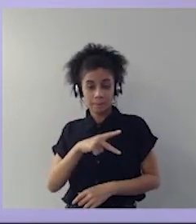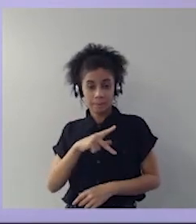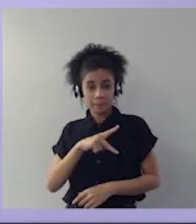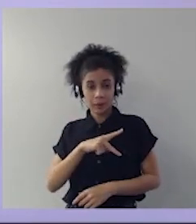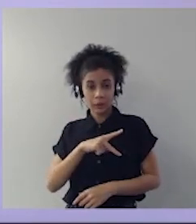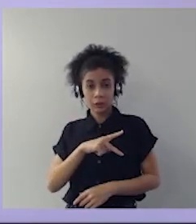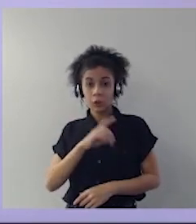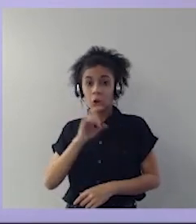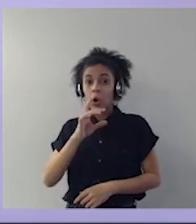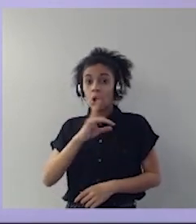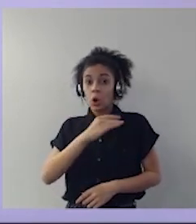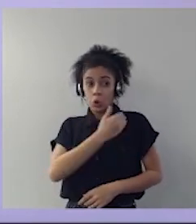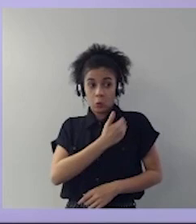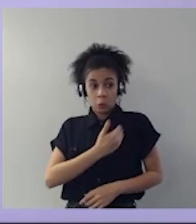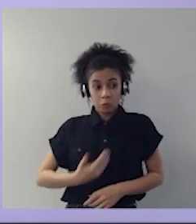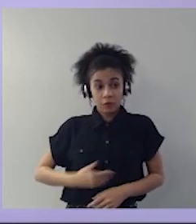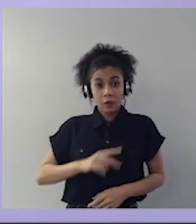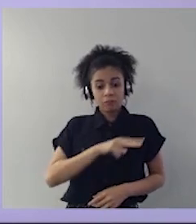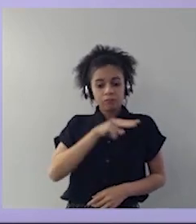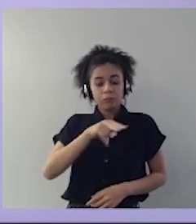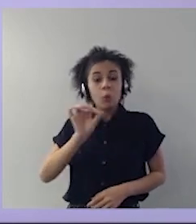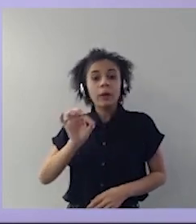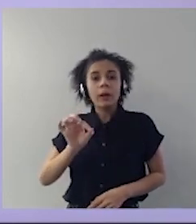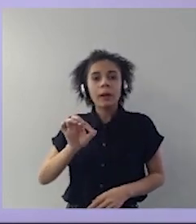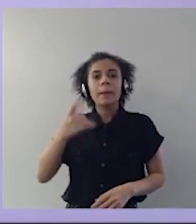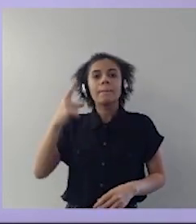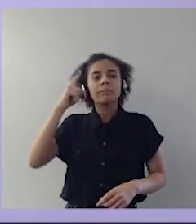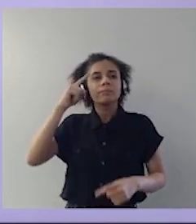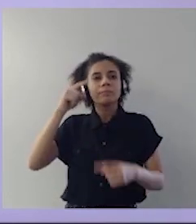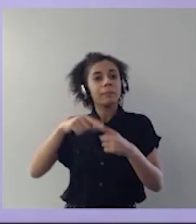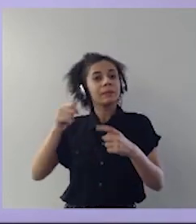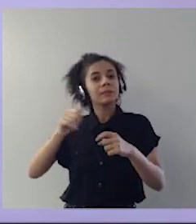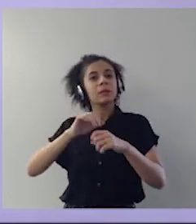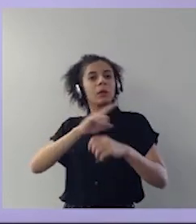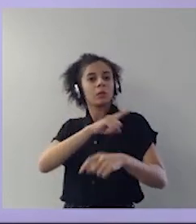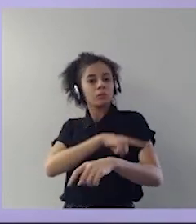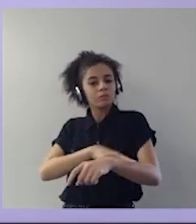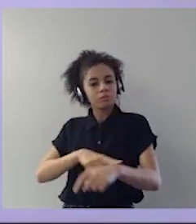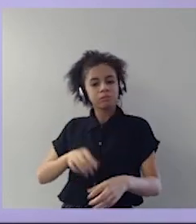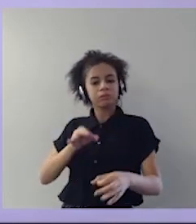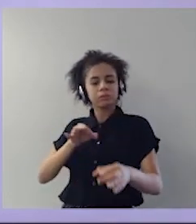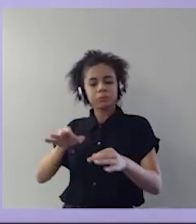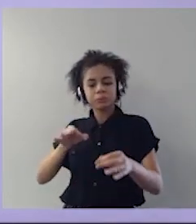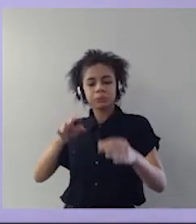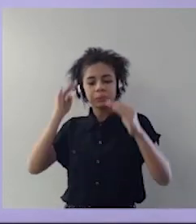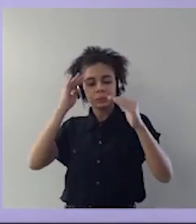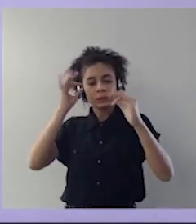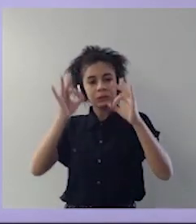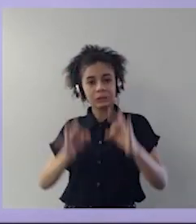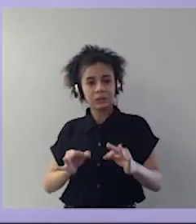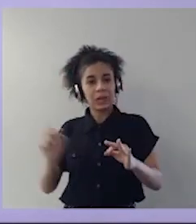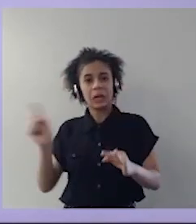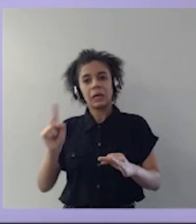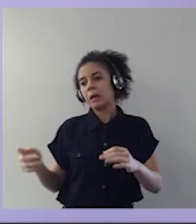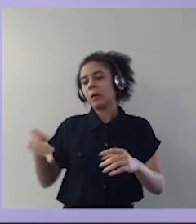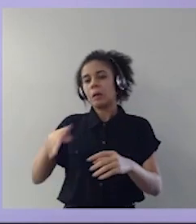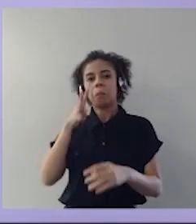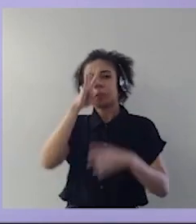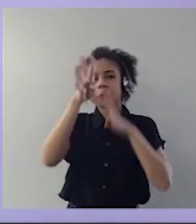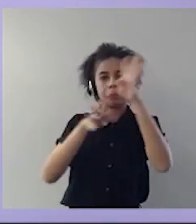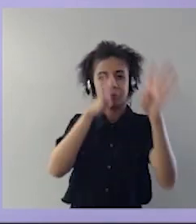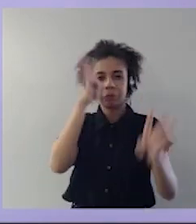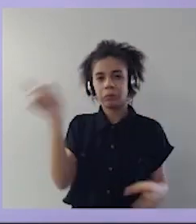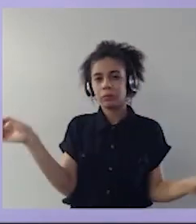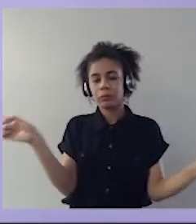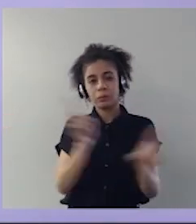intervir com bom senso e equilíbrio. É o que se espera. Se intervenção houver, ela deve ser dirigida a